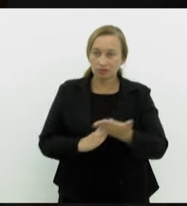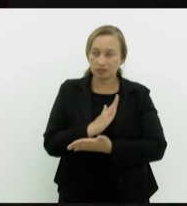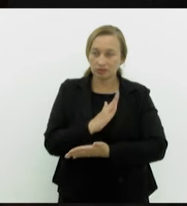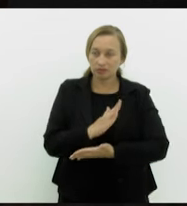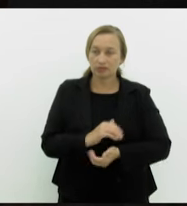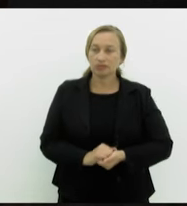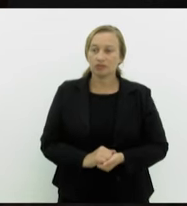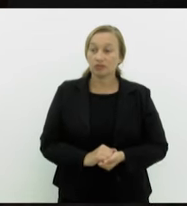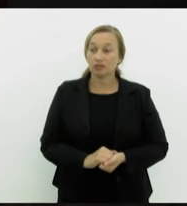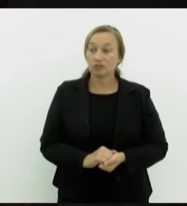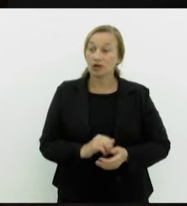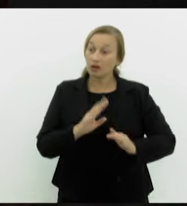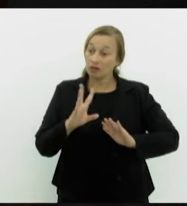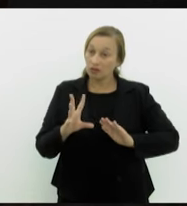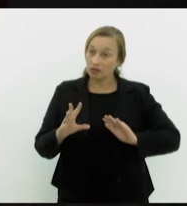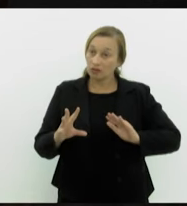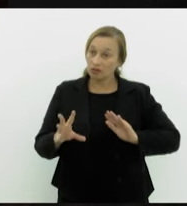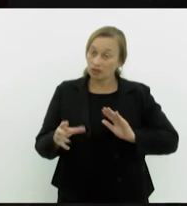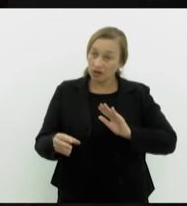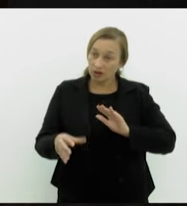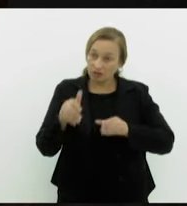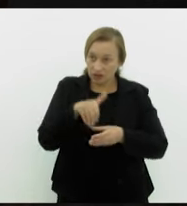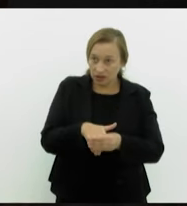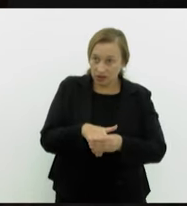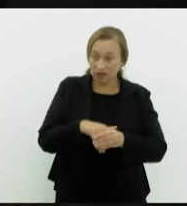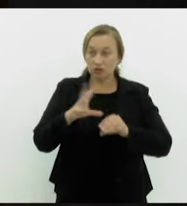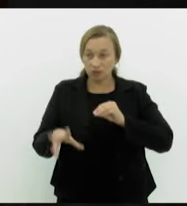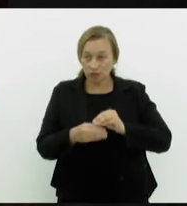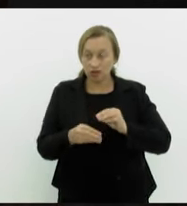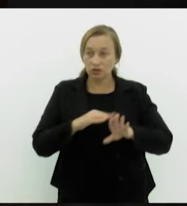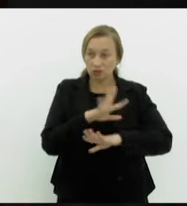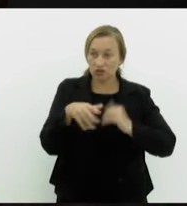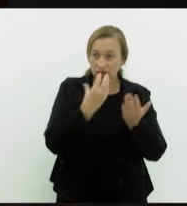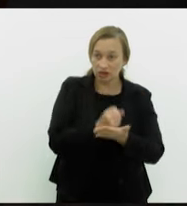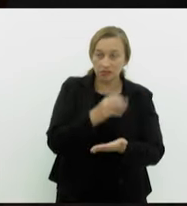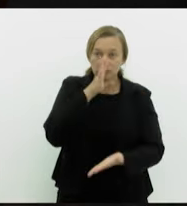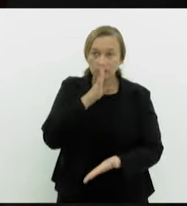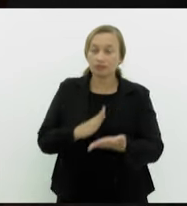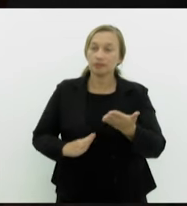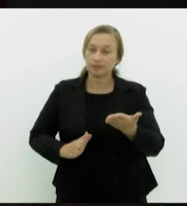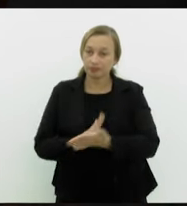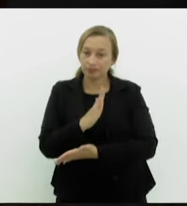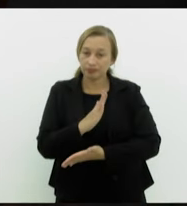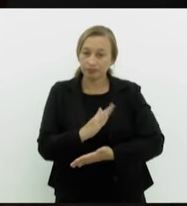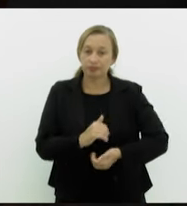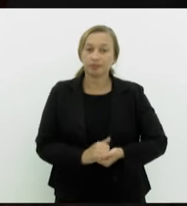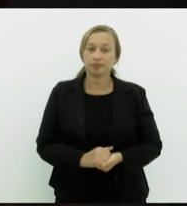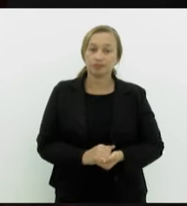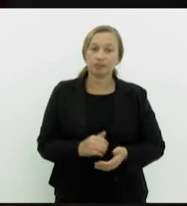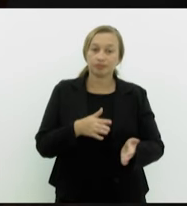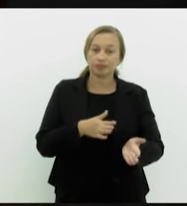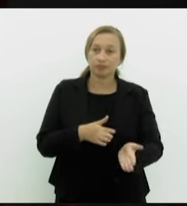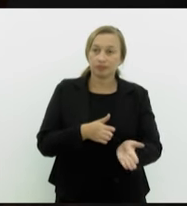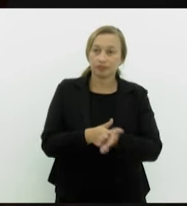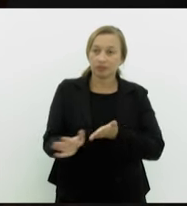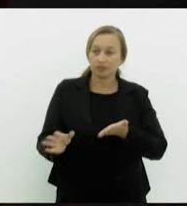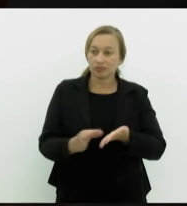Aprovado. Em votação, a redação do vencido assim emendado. Os senhores que aprovam permaneçam como estão. Aprovado. Vai